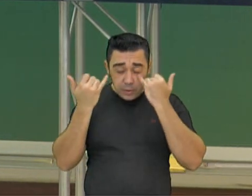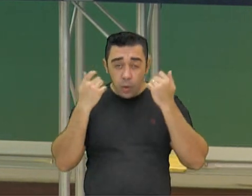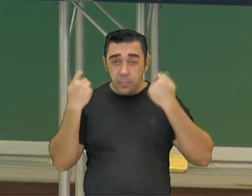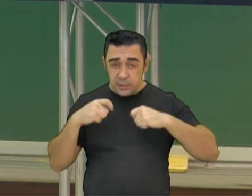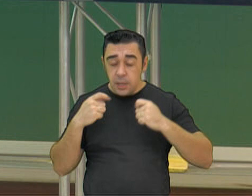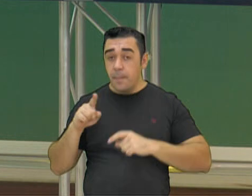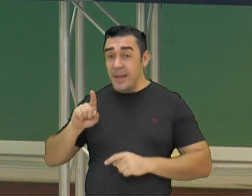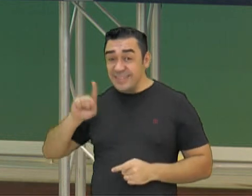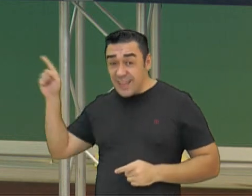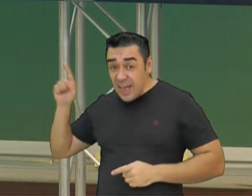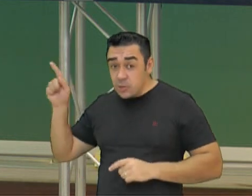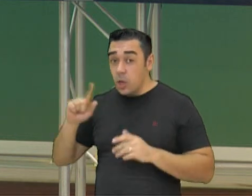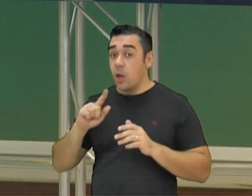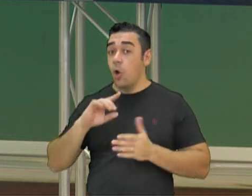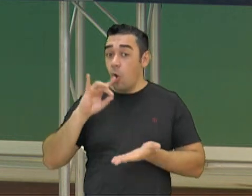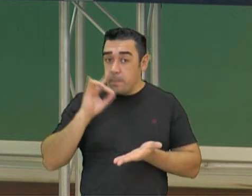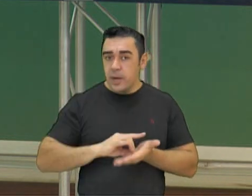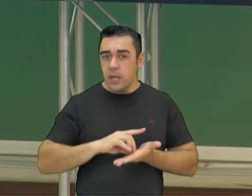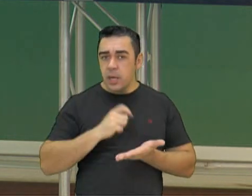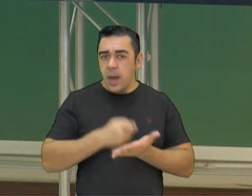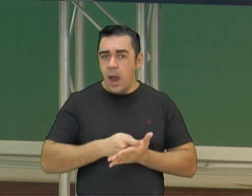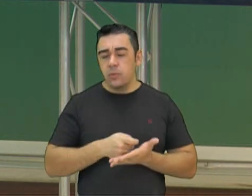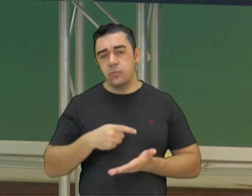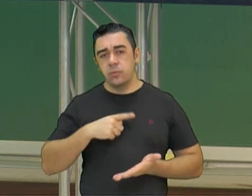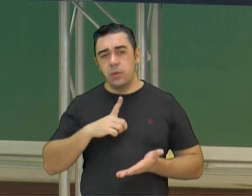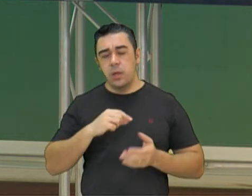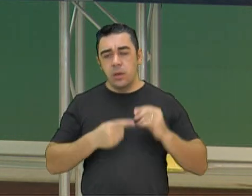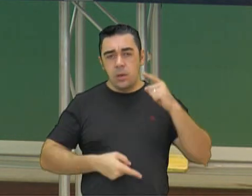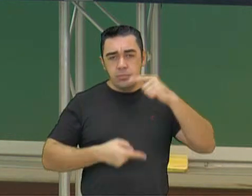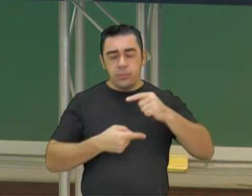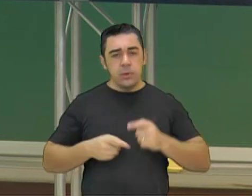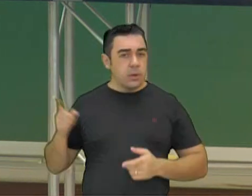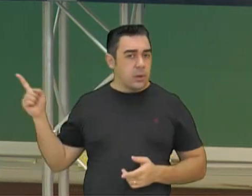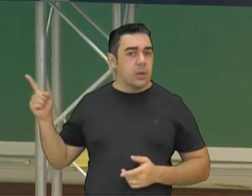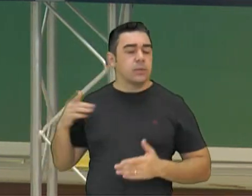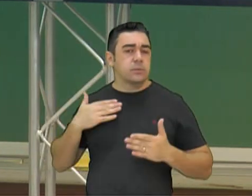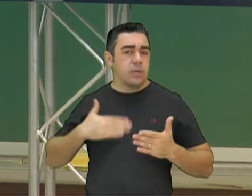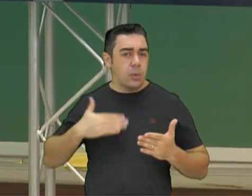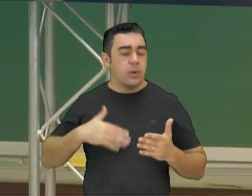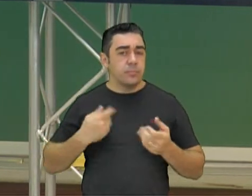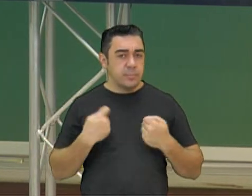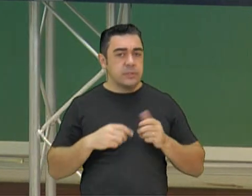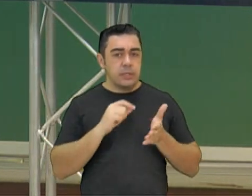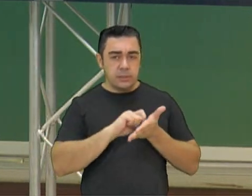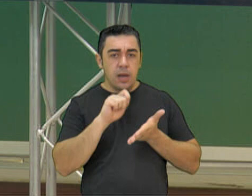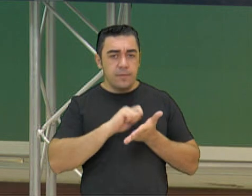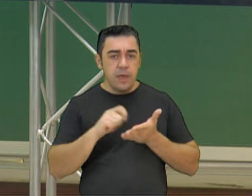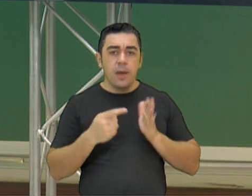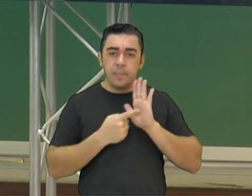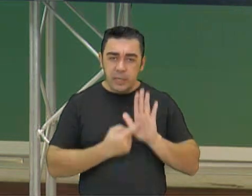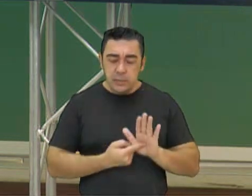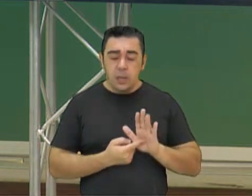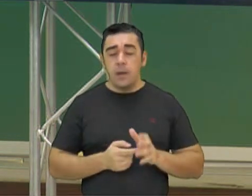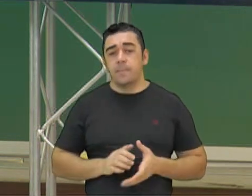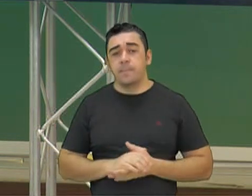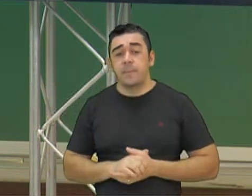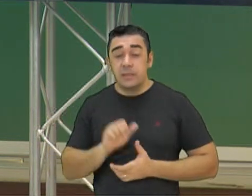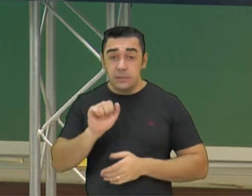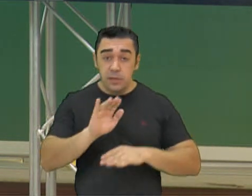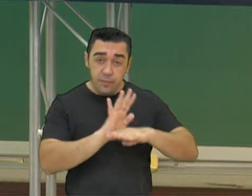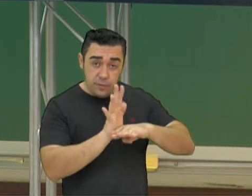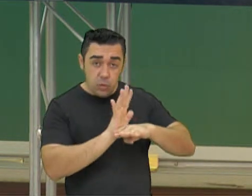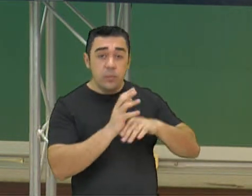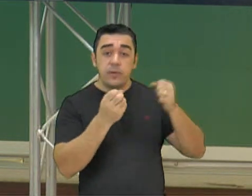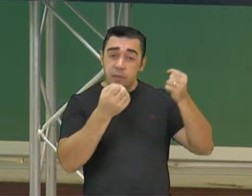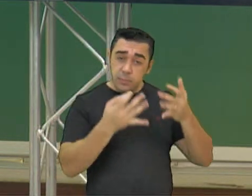essas são obrigatórias, né? Só não coloquei o resumo aqui para não ficar muito longo. Mas é bem tranquilo, né? Você precisa apresentar. Se fosse um filme, você tem que falar a